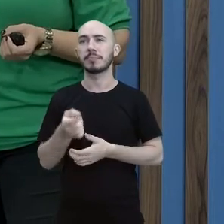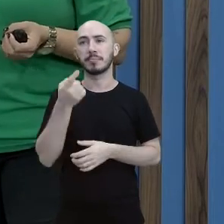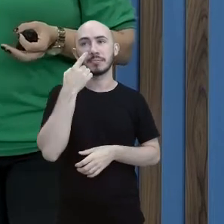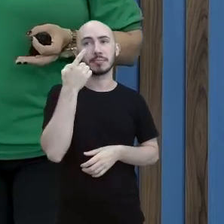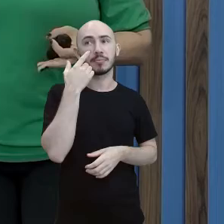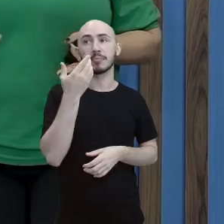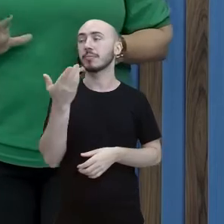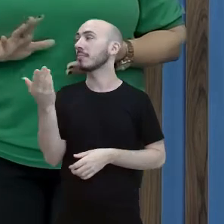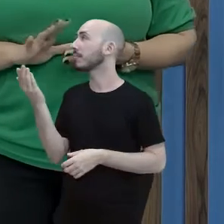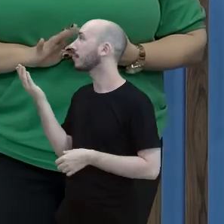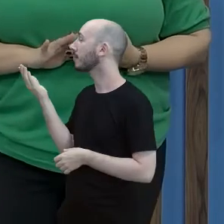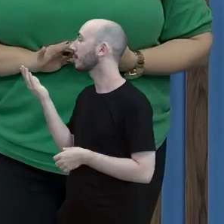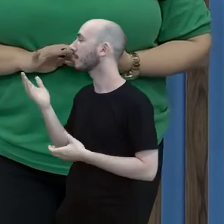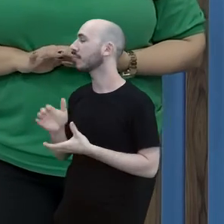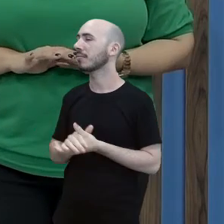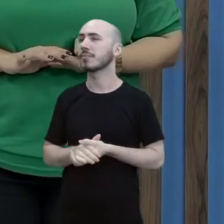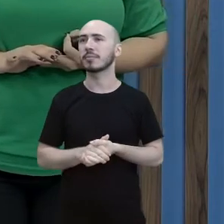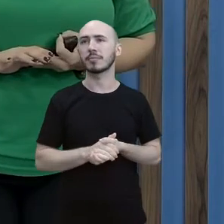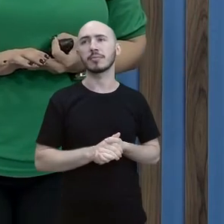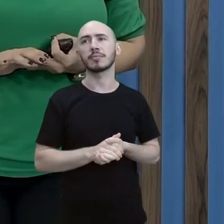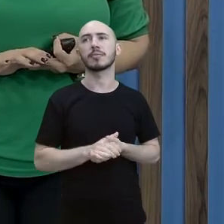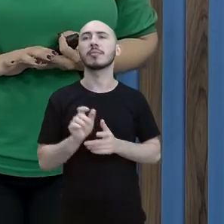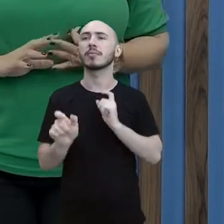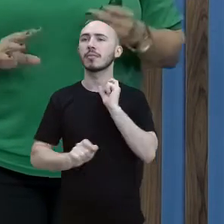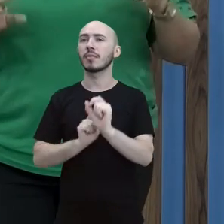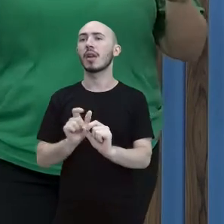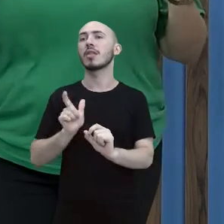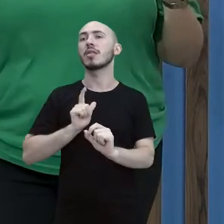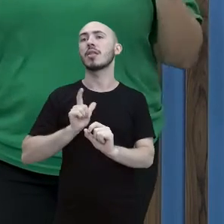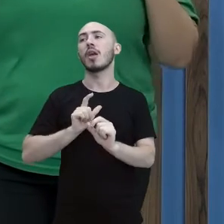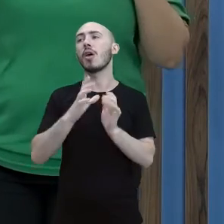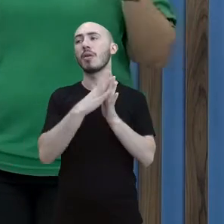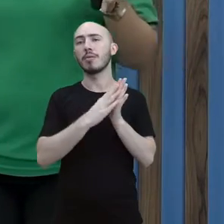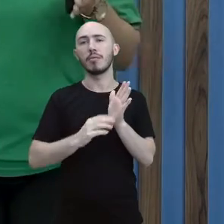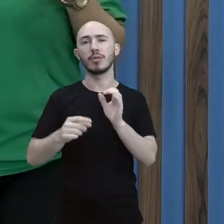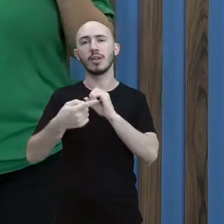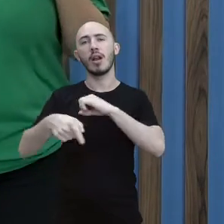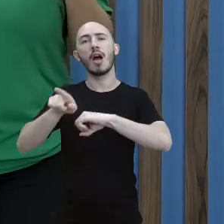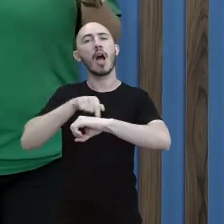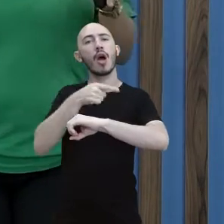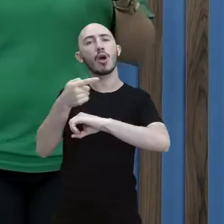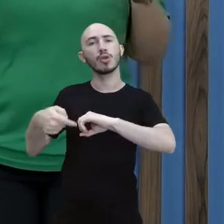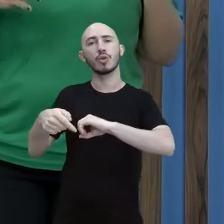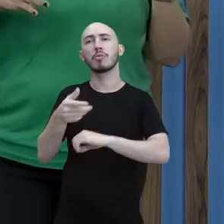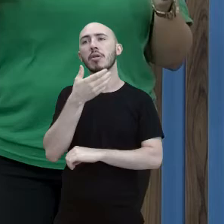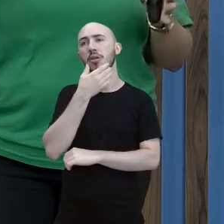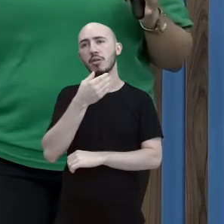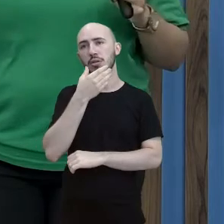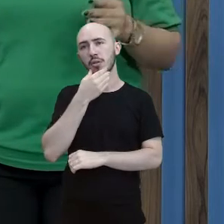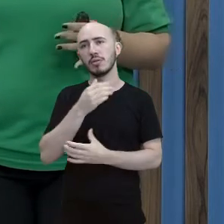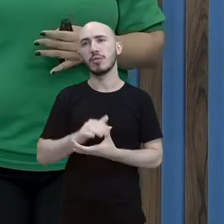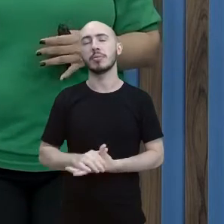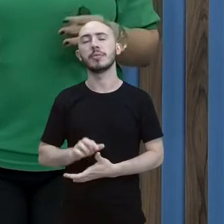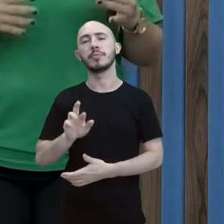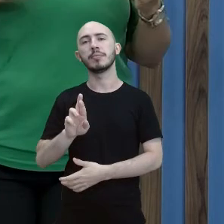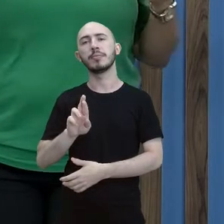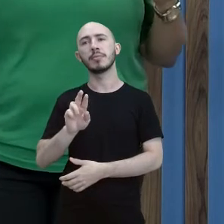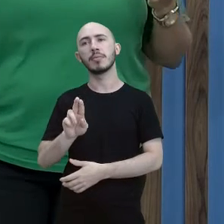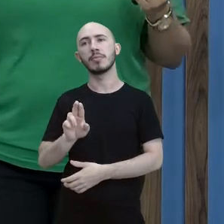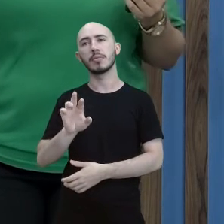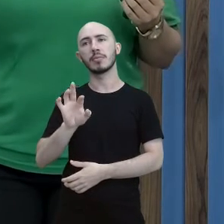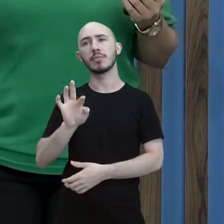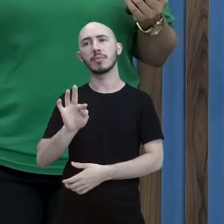com o modelo atômico de Rutherford. Essa aula ela é bem história, né? Uma coisa assim de evolução,